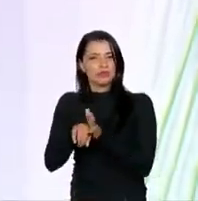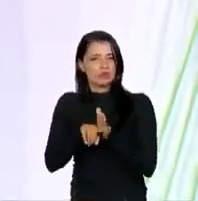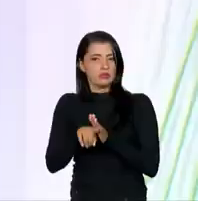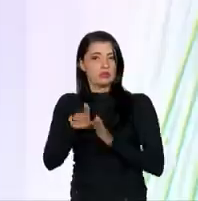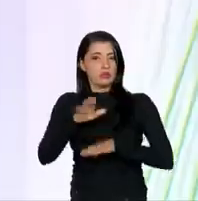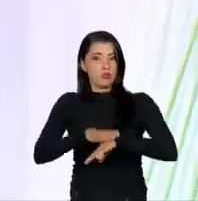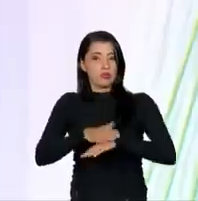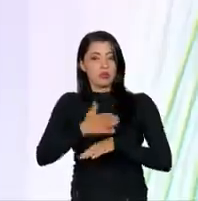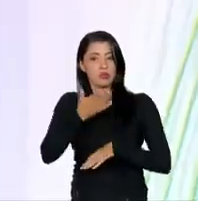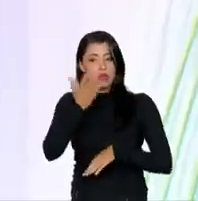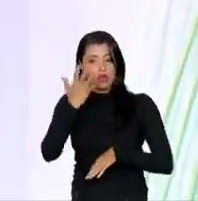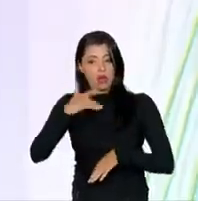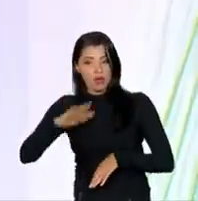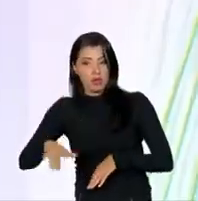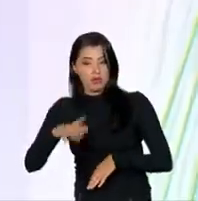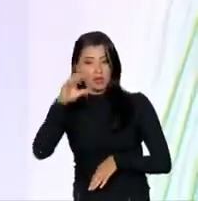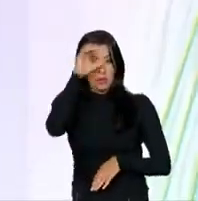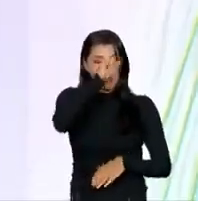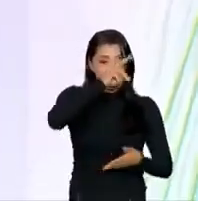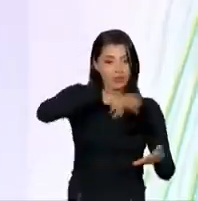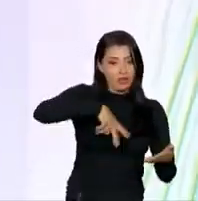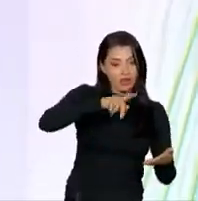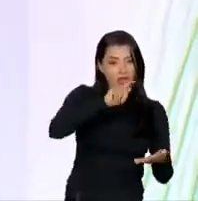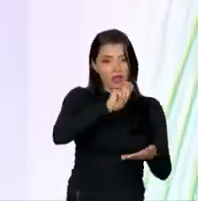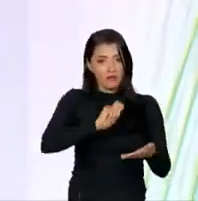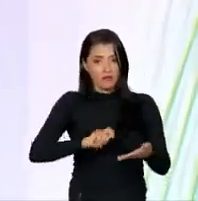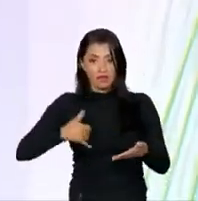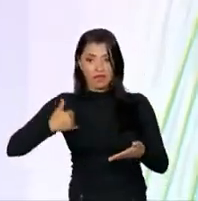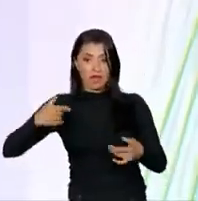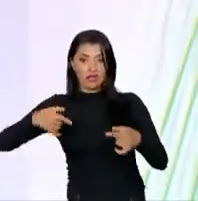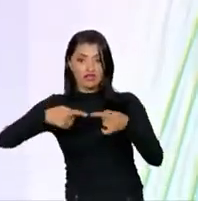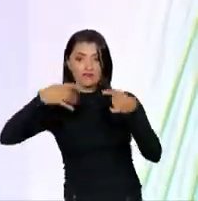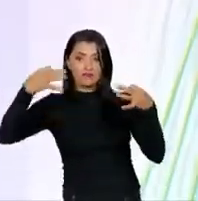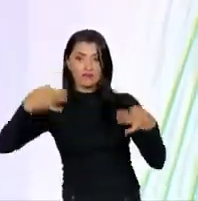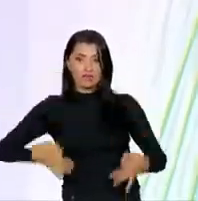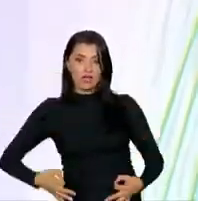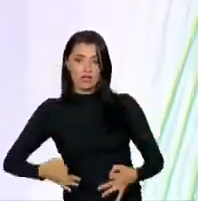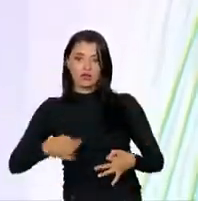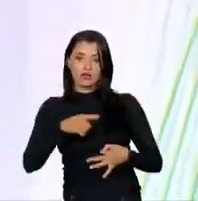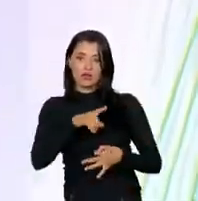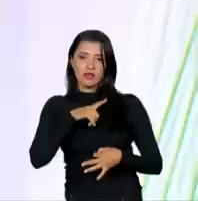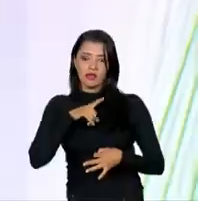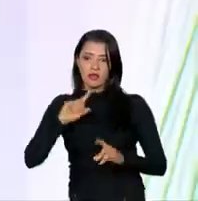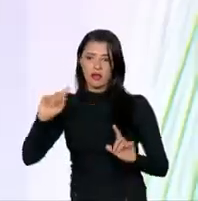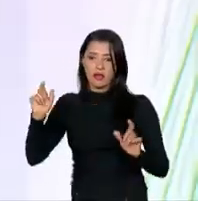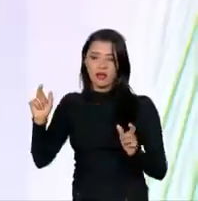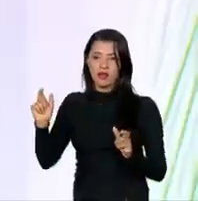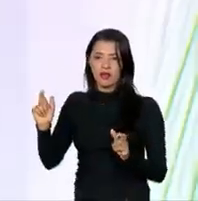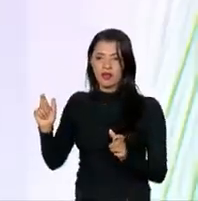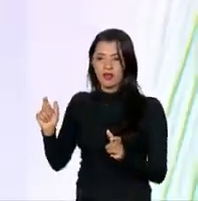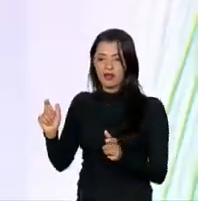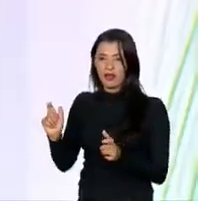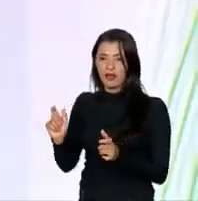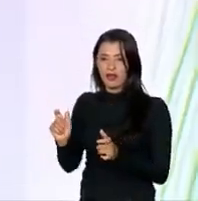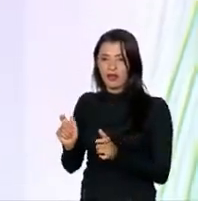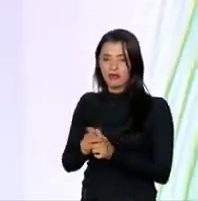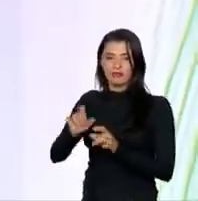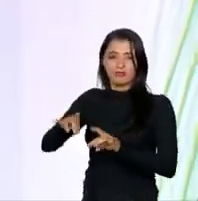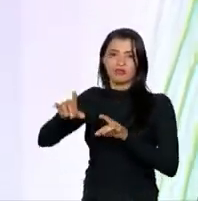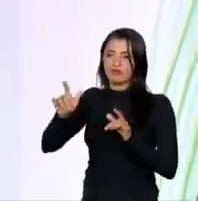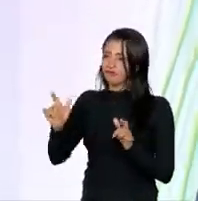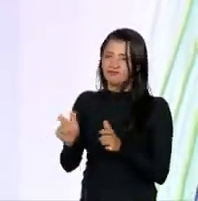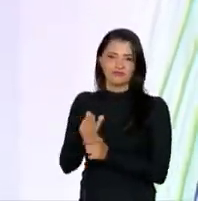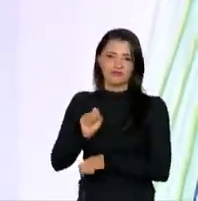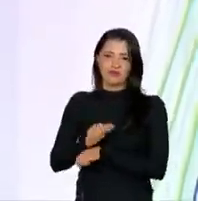a criança, repito, aprende a ler e escrever na idade certa, isso reduz significativamente essas condições.